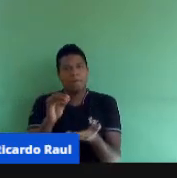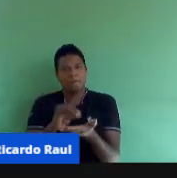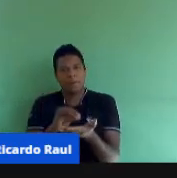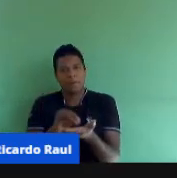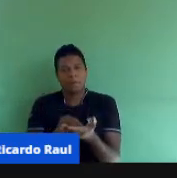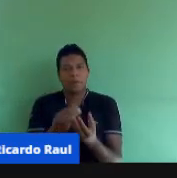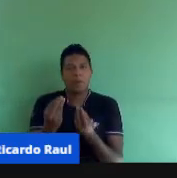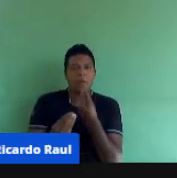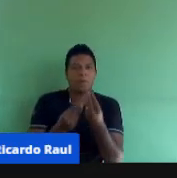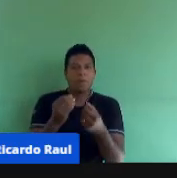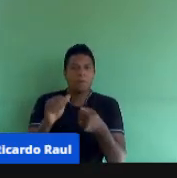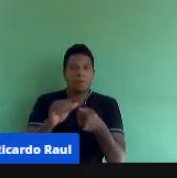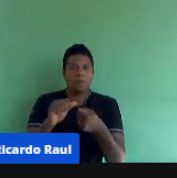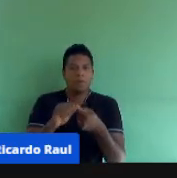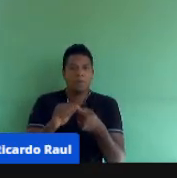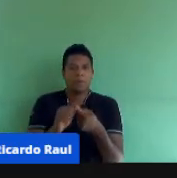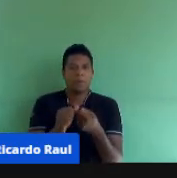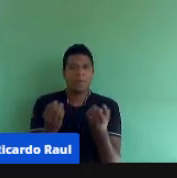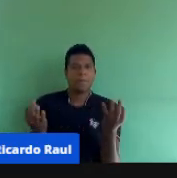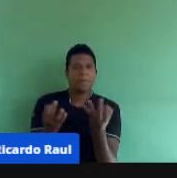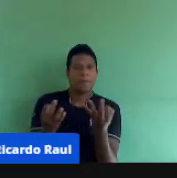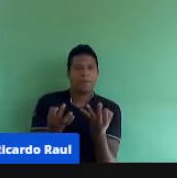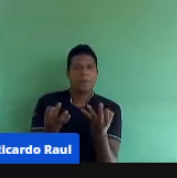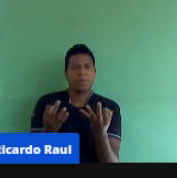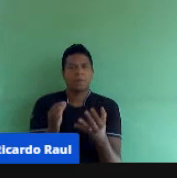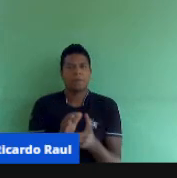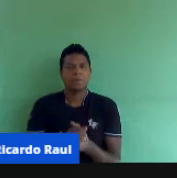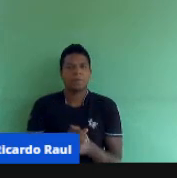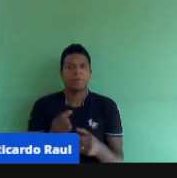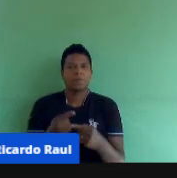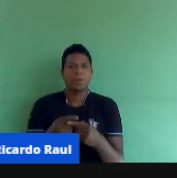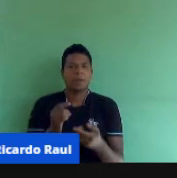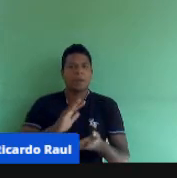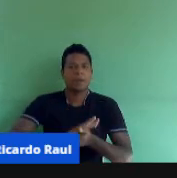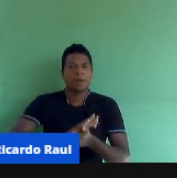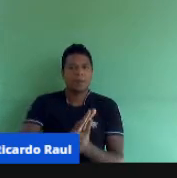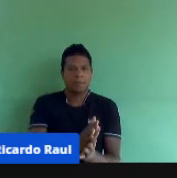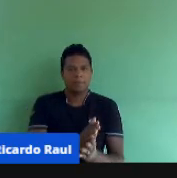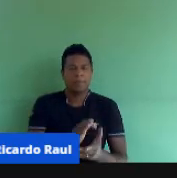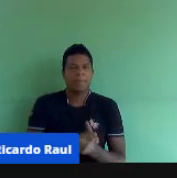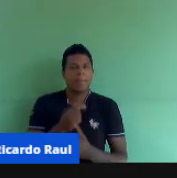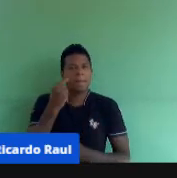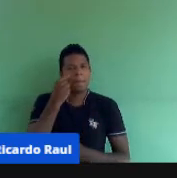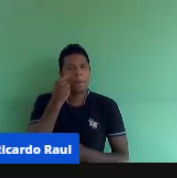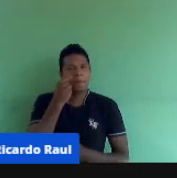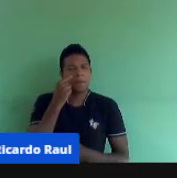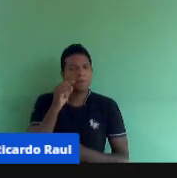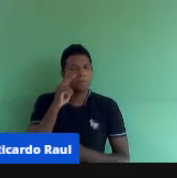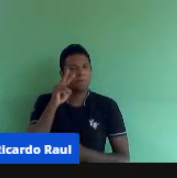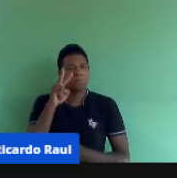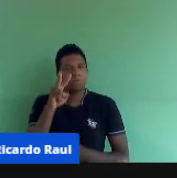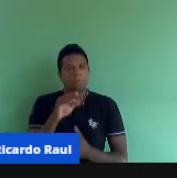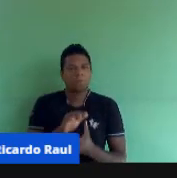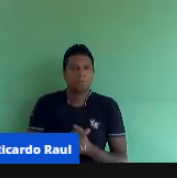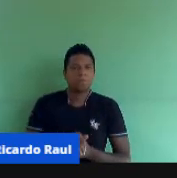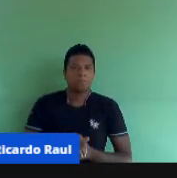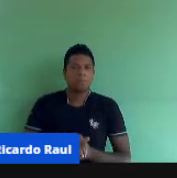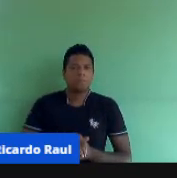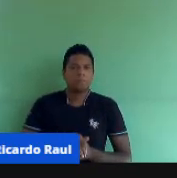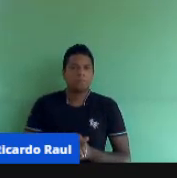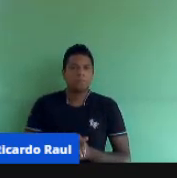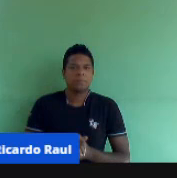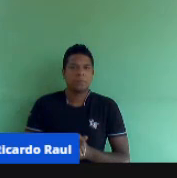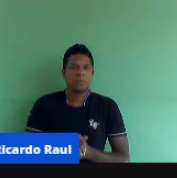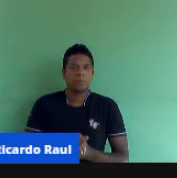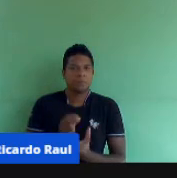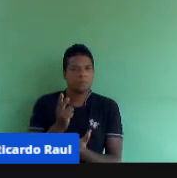como é que foi feita essa perfeição? O que a gente tem que estragar isso, né? Então, a gente tem que parar para observar. Se estava assim, vamos manter